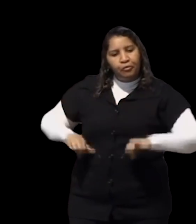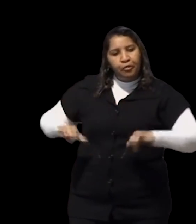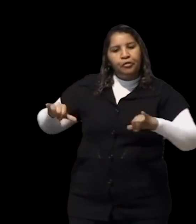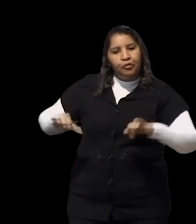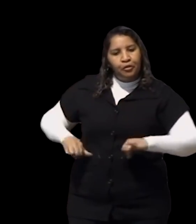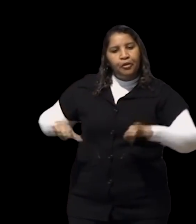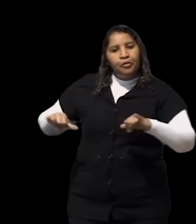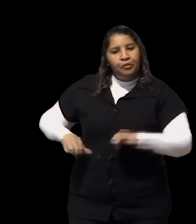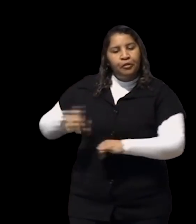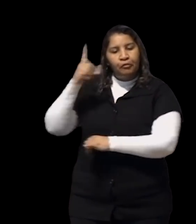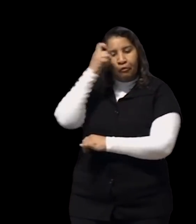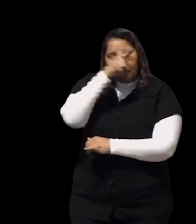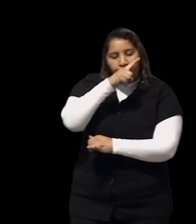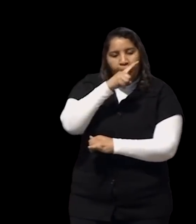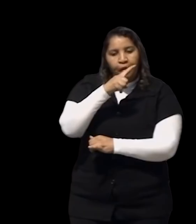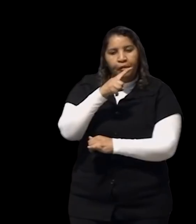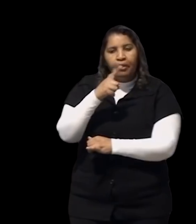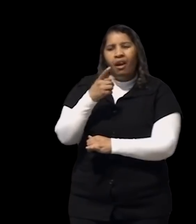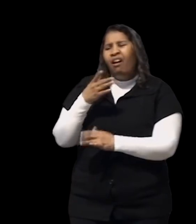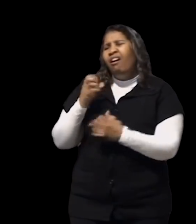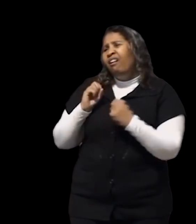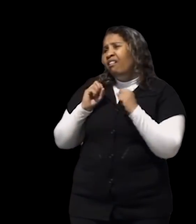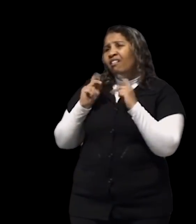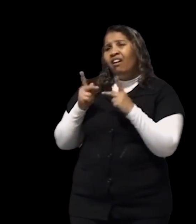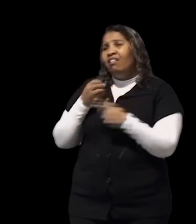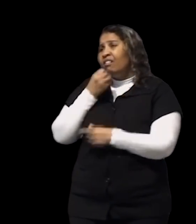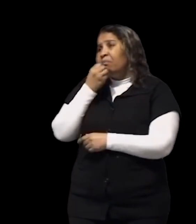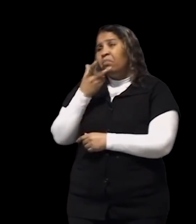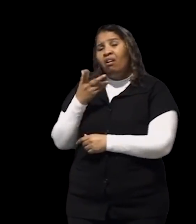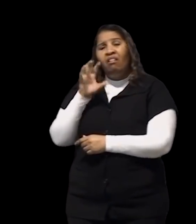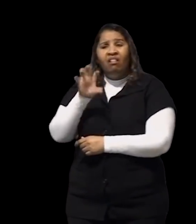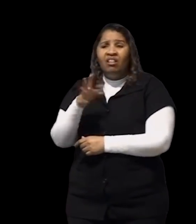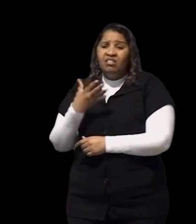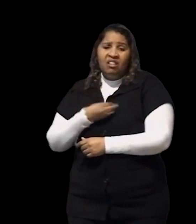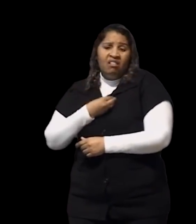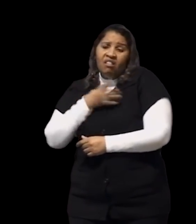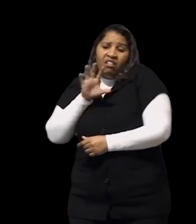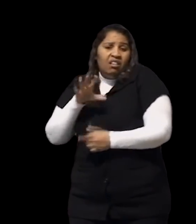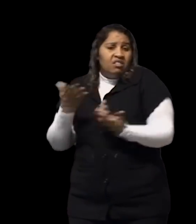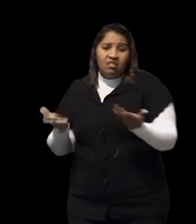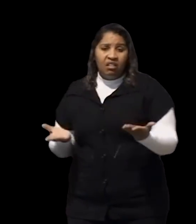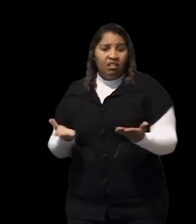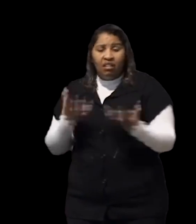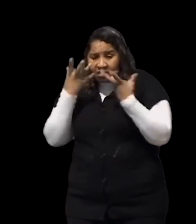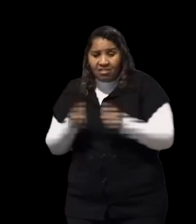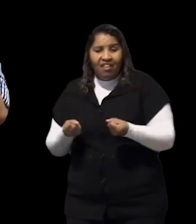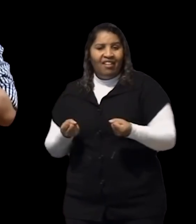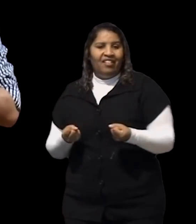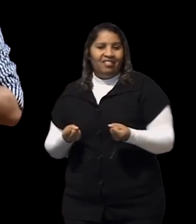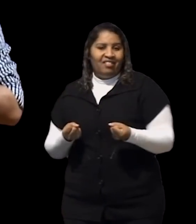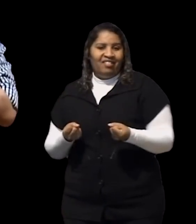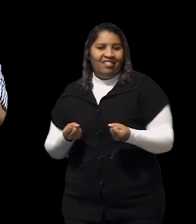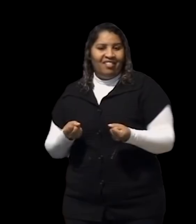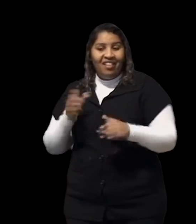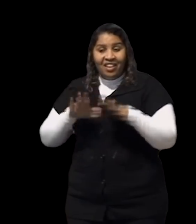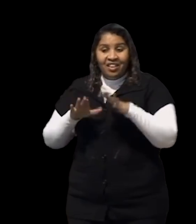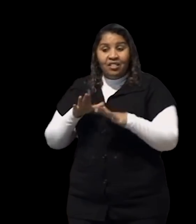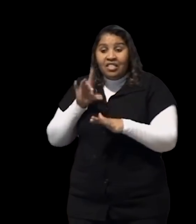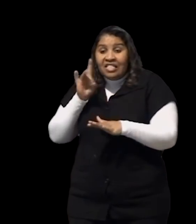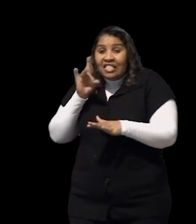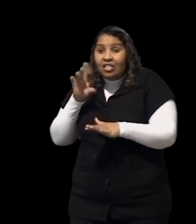promessa está um passo adiante a promessa tá uma distância de pouco de pouco mais de 100 meses Afinal não vou entrar